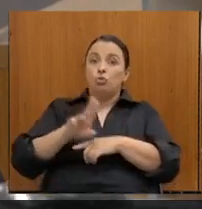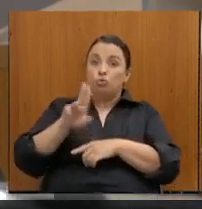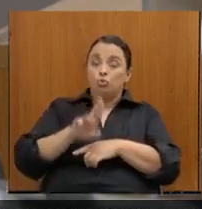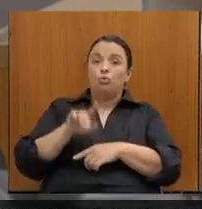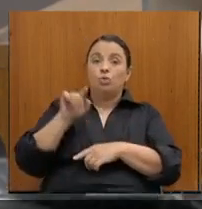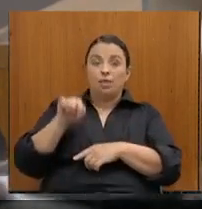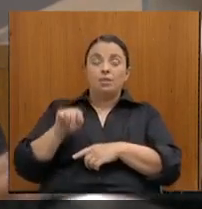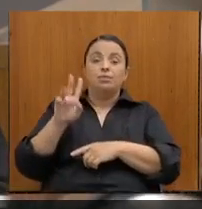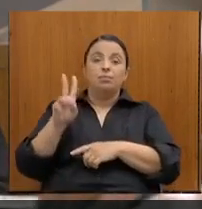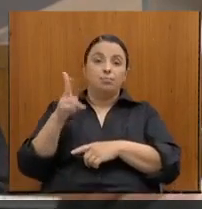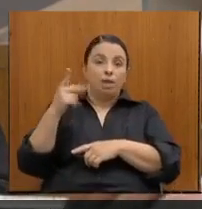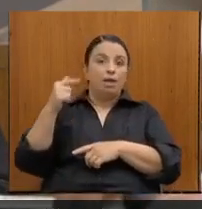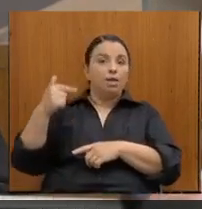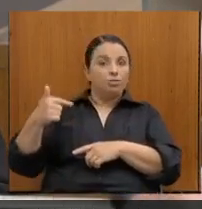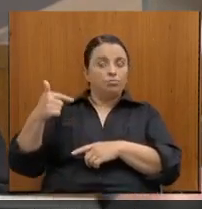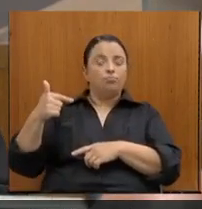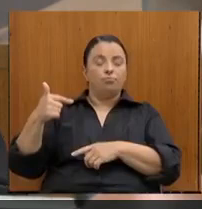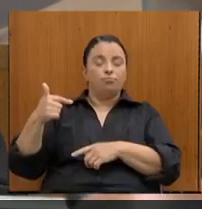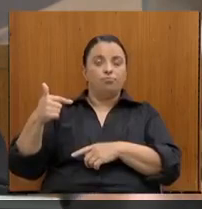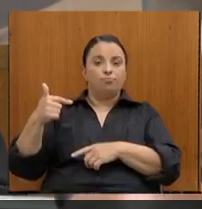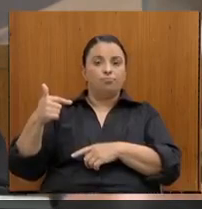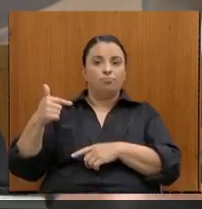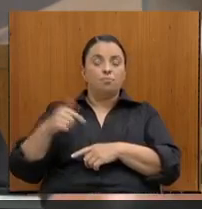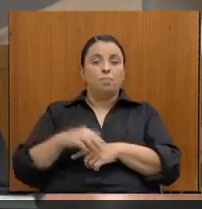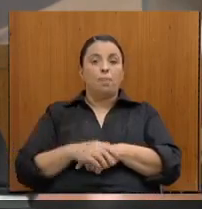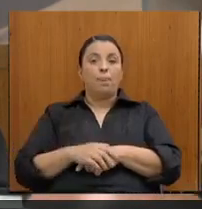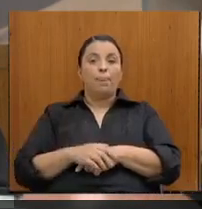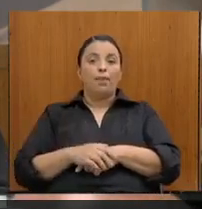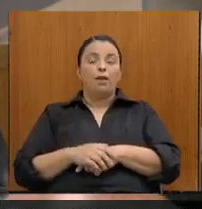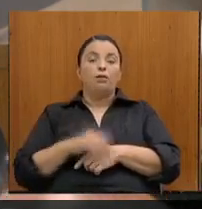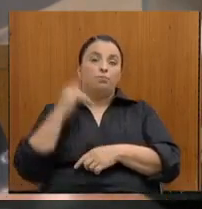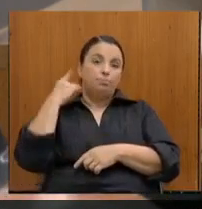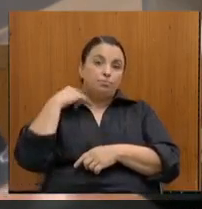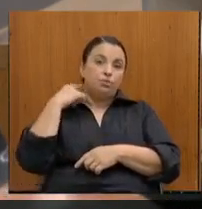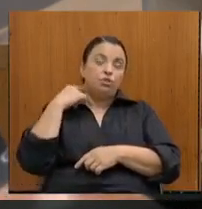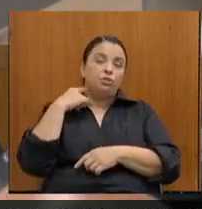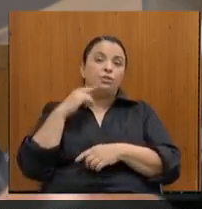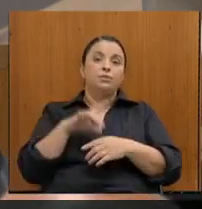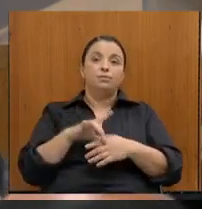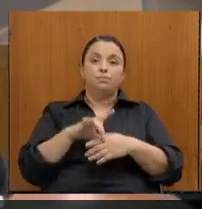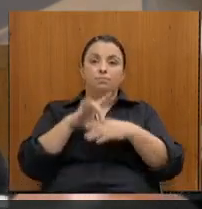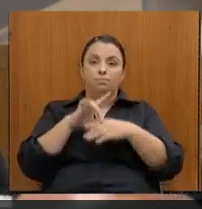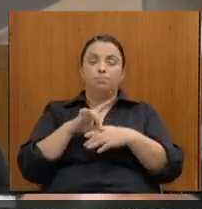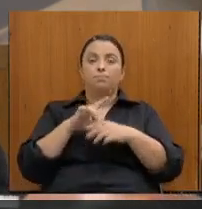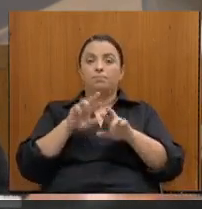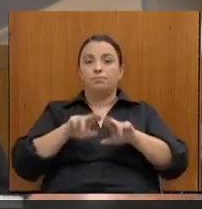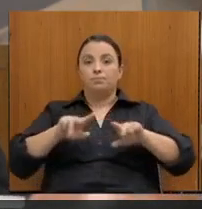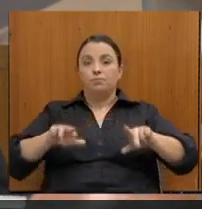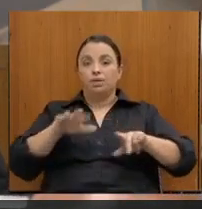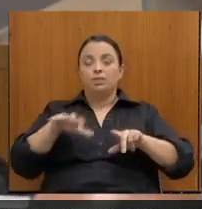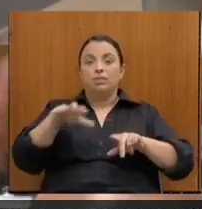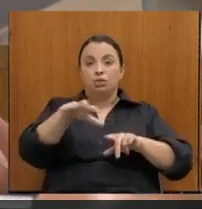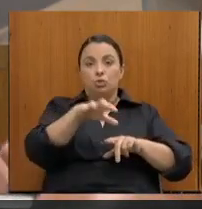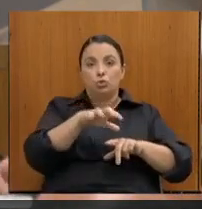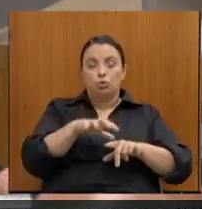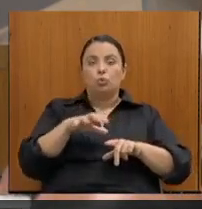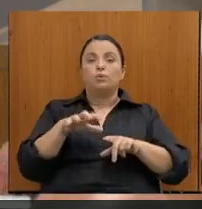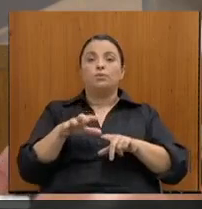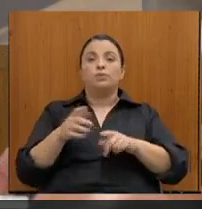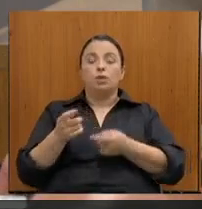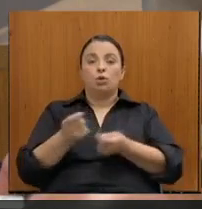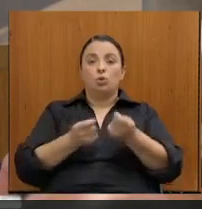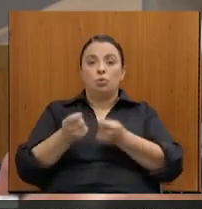hidrogênio em Minas Gerais aí dera em diversos setores da economia na energia